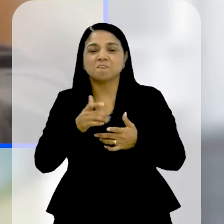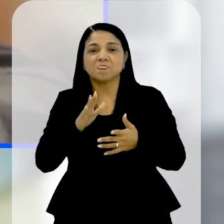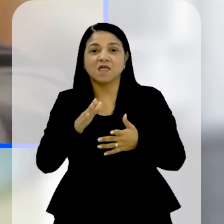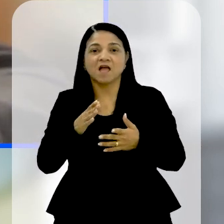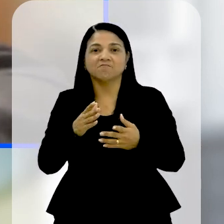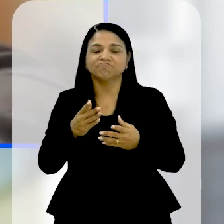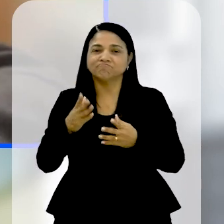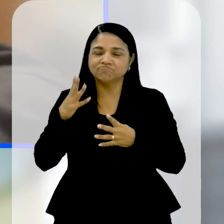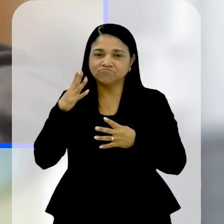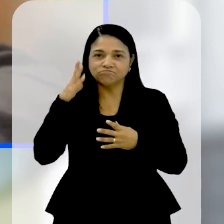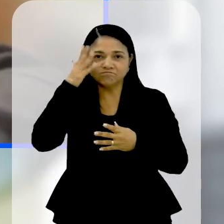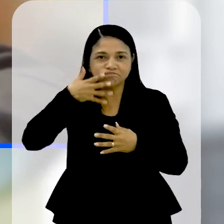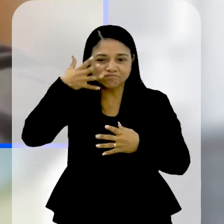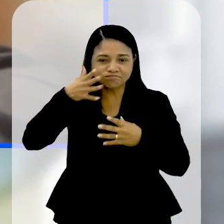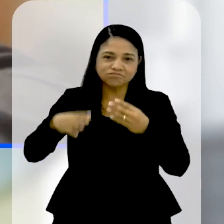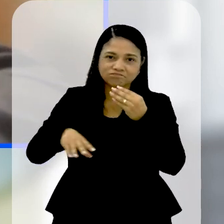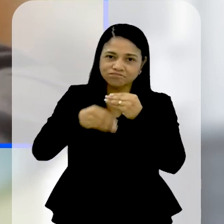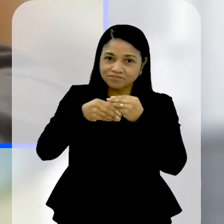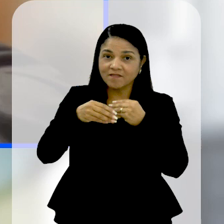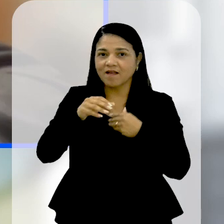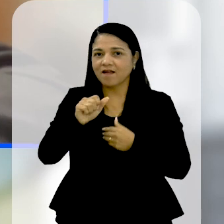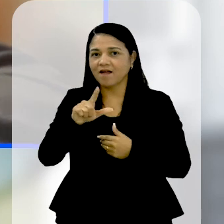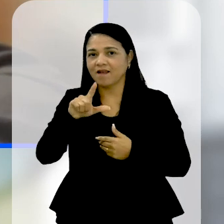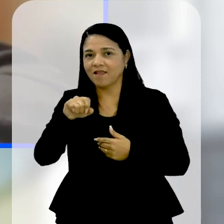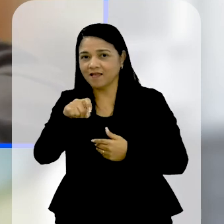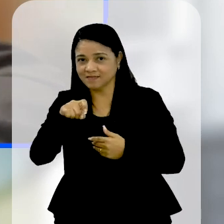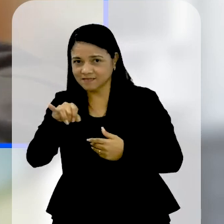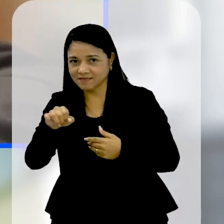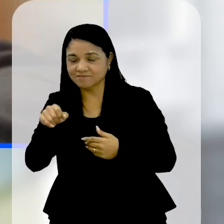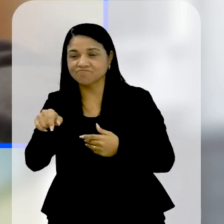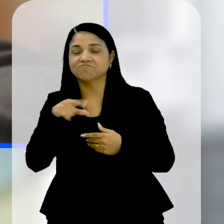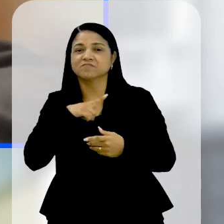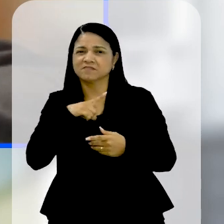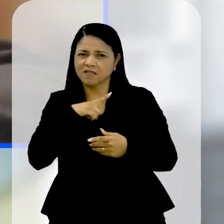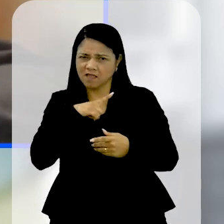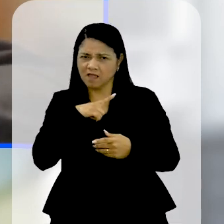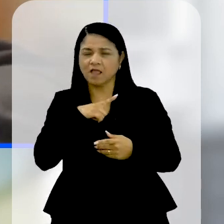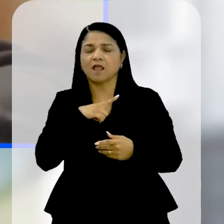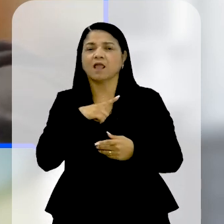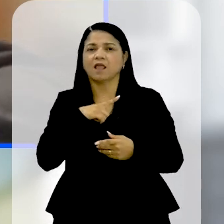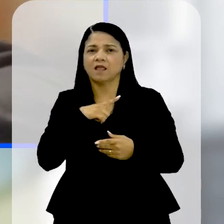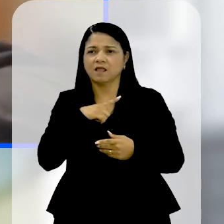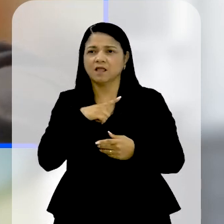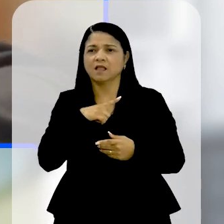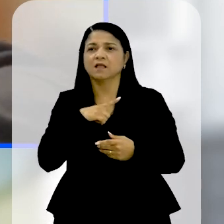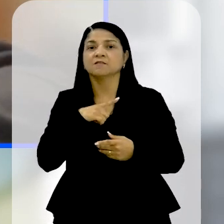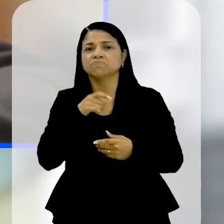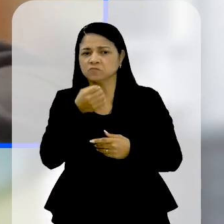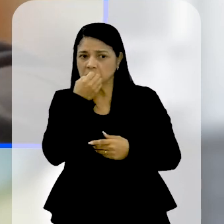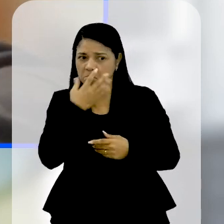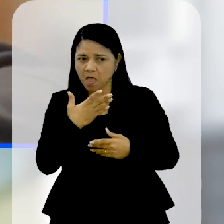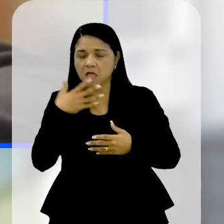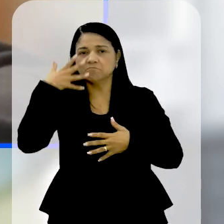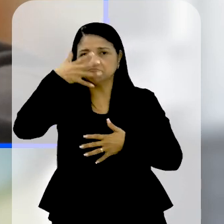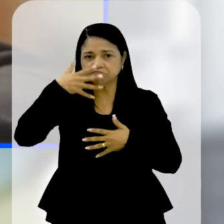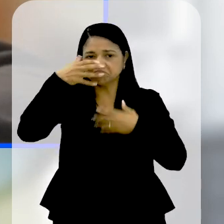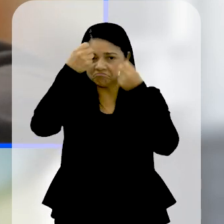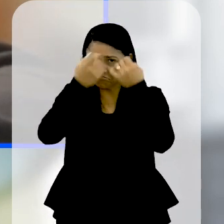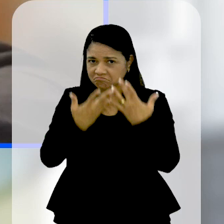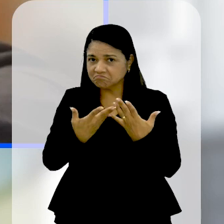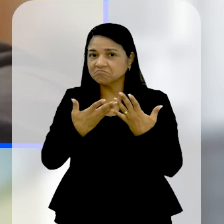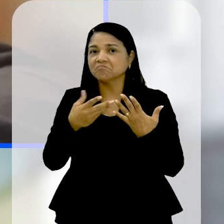não complementando, mas enriquecendo a fala da colega Alex, que a gente tem, como você muito bem